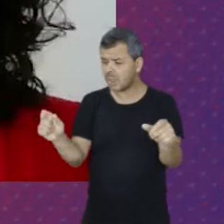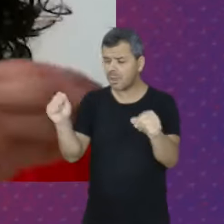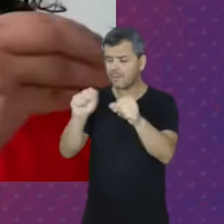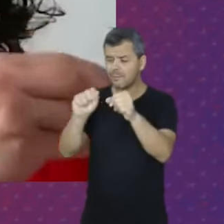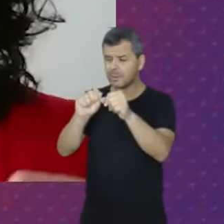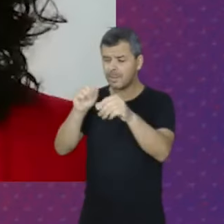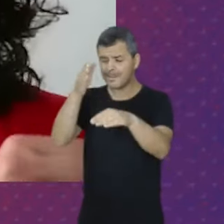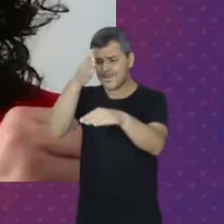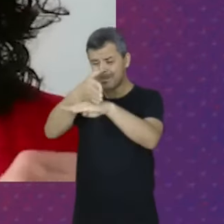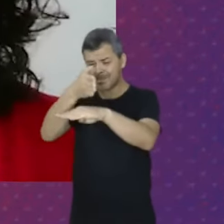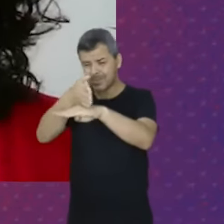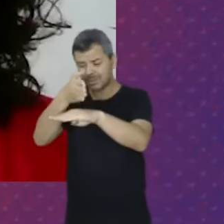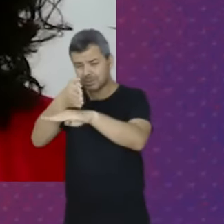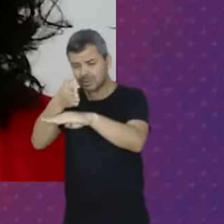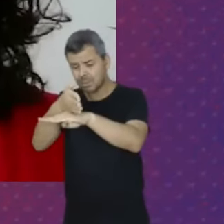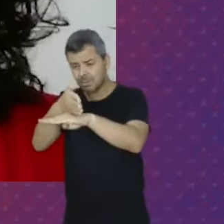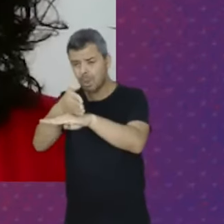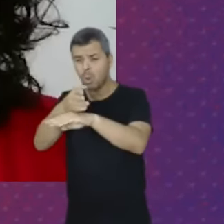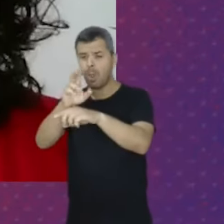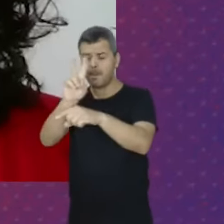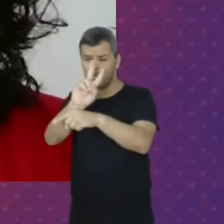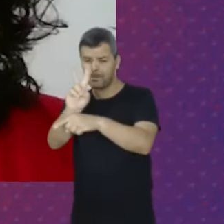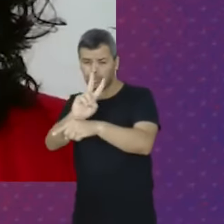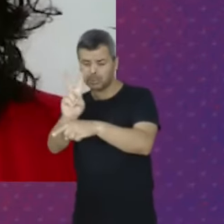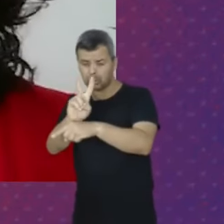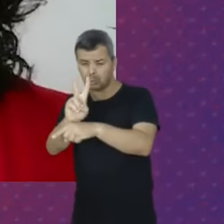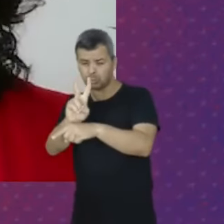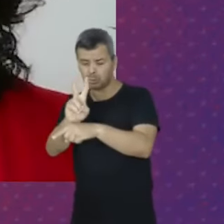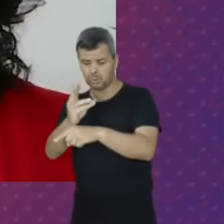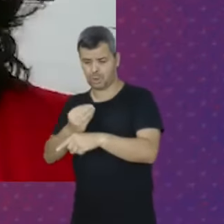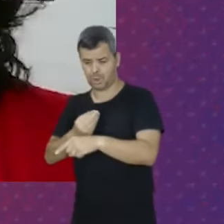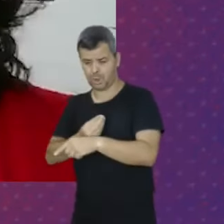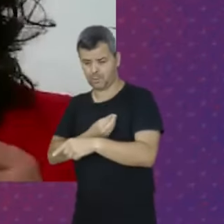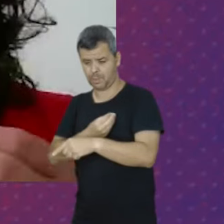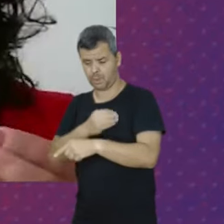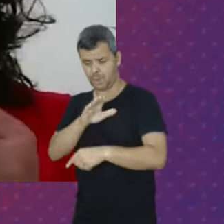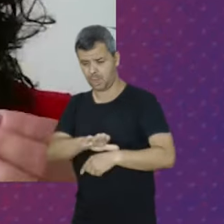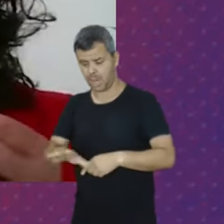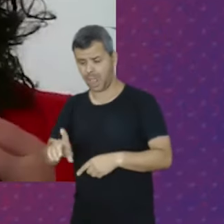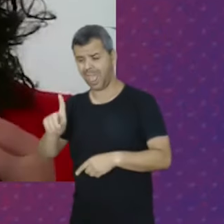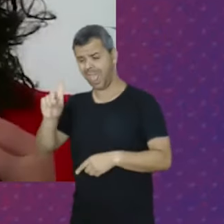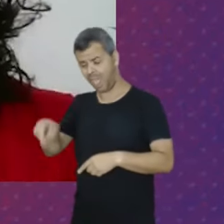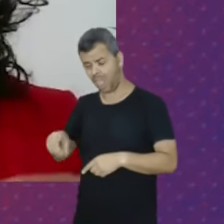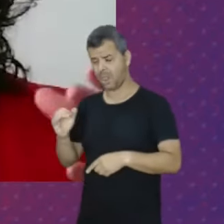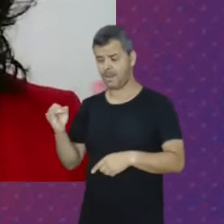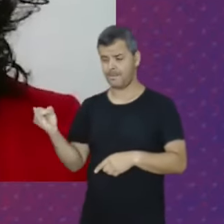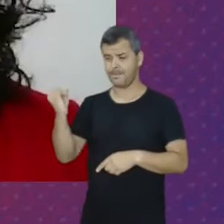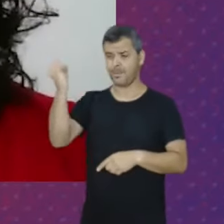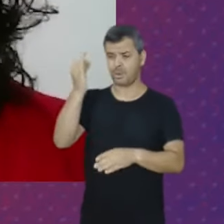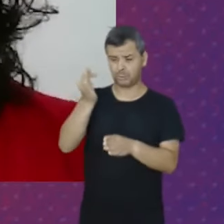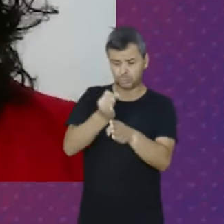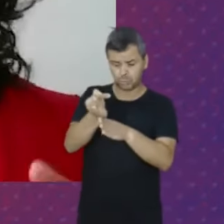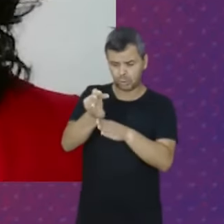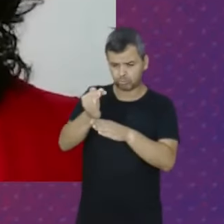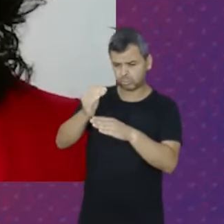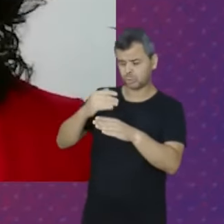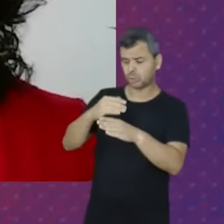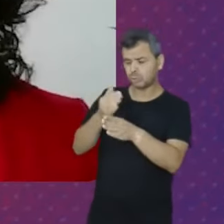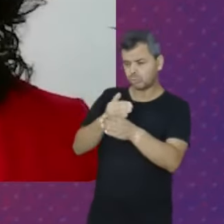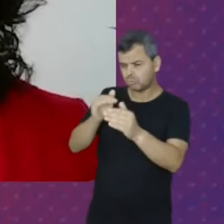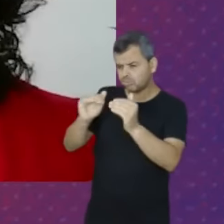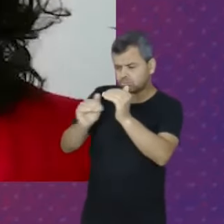fazem parte da rede de proteção. E aí é importante o Conselho Tutelar estar muito bem articulado